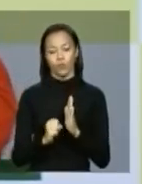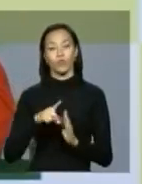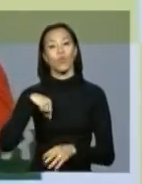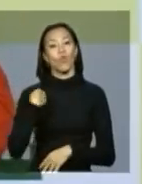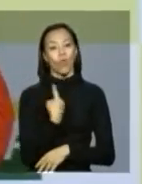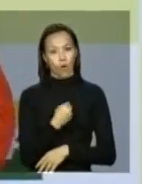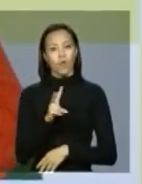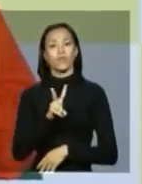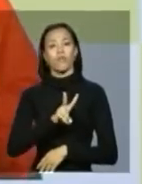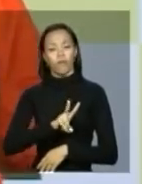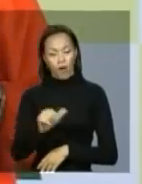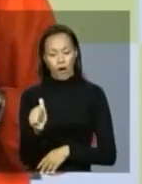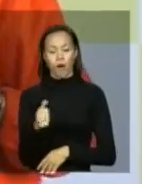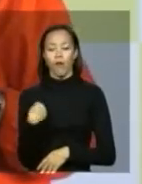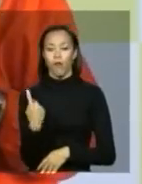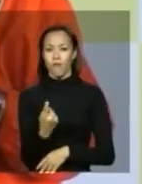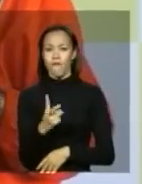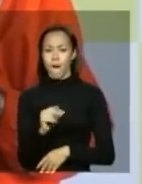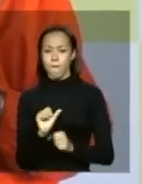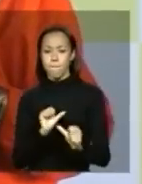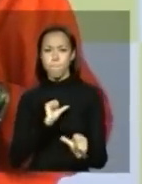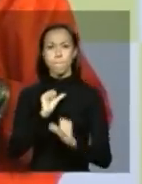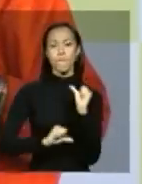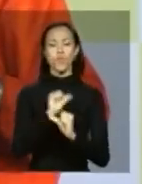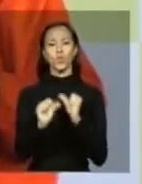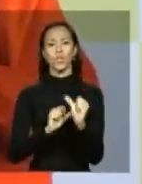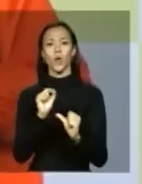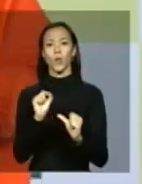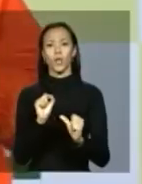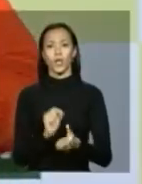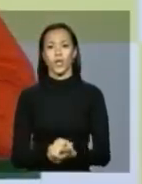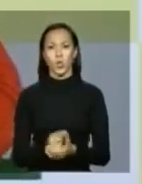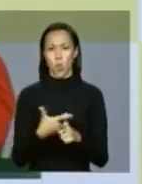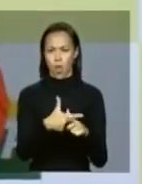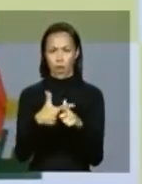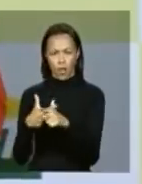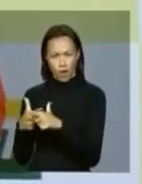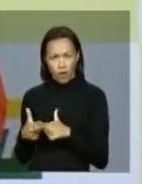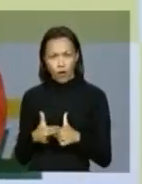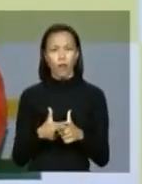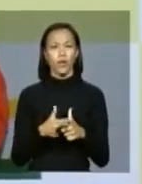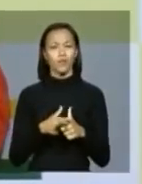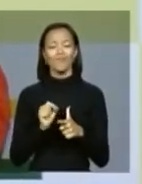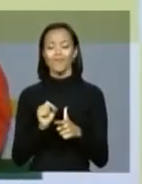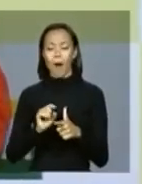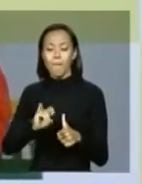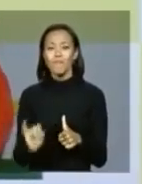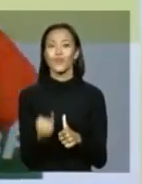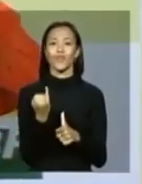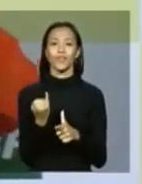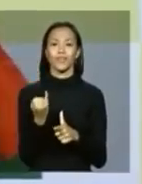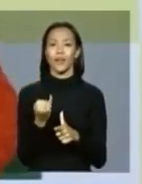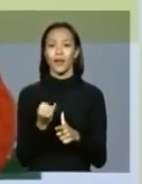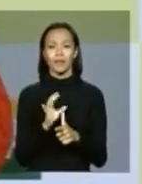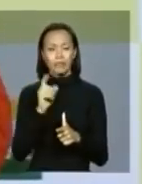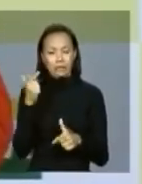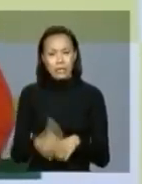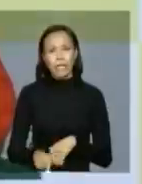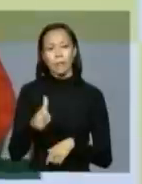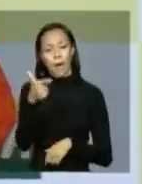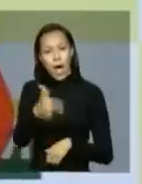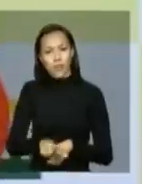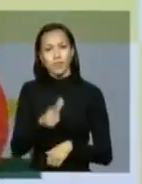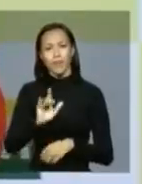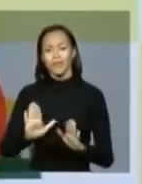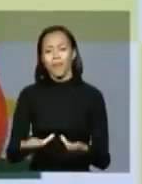progressivamente, iremos transformar a crise em uma oportunidade para cada vez